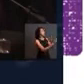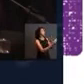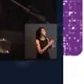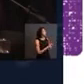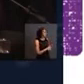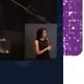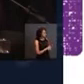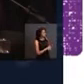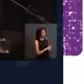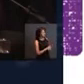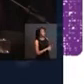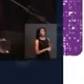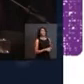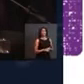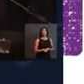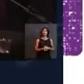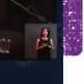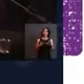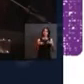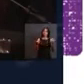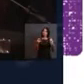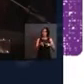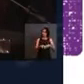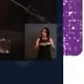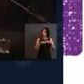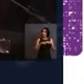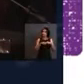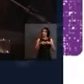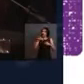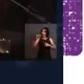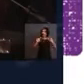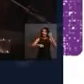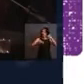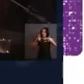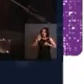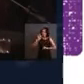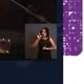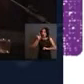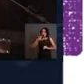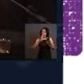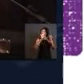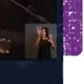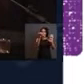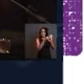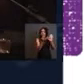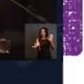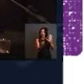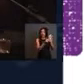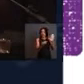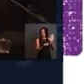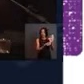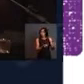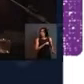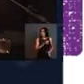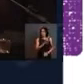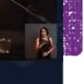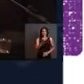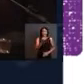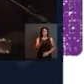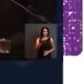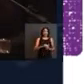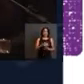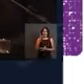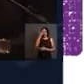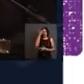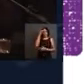meta? Então, avaliar não é apenas coletar dados, números. Algumas